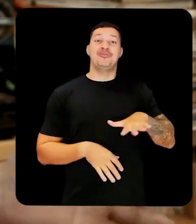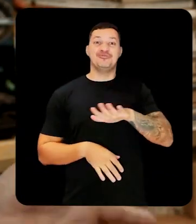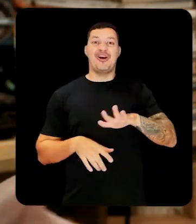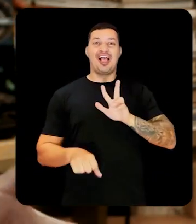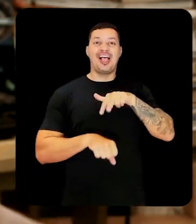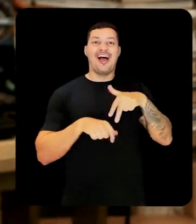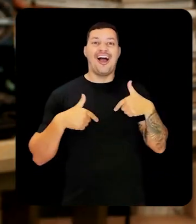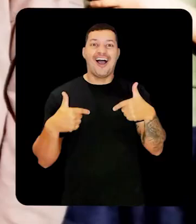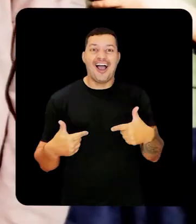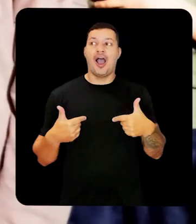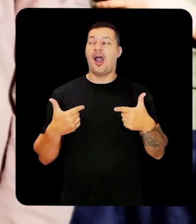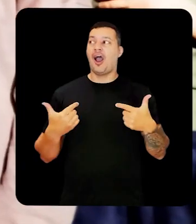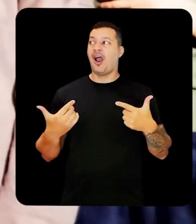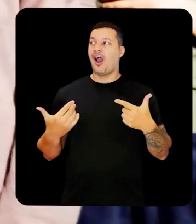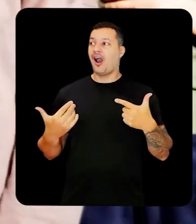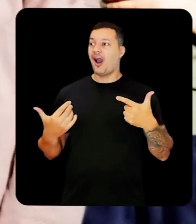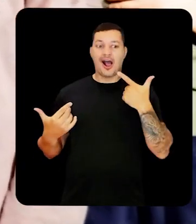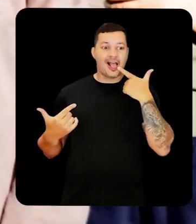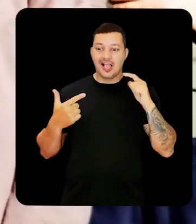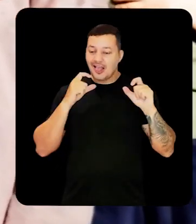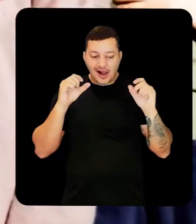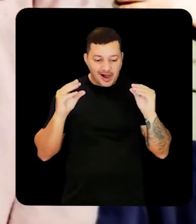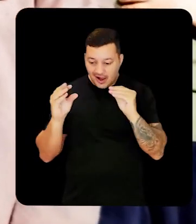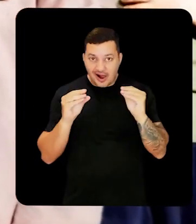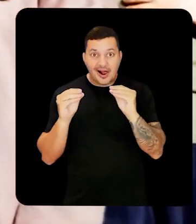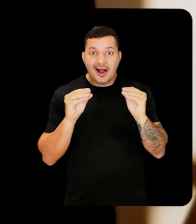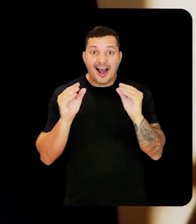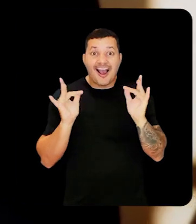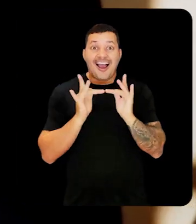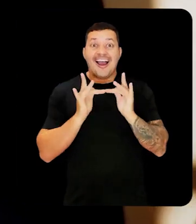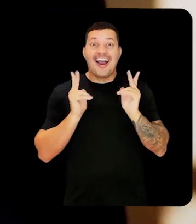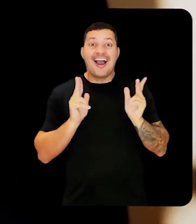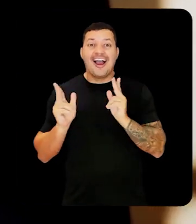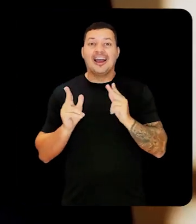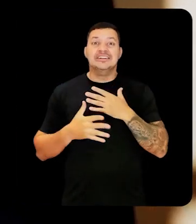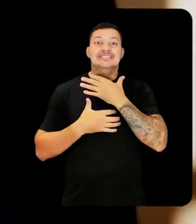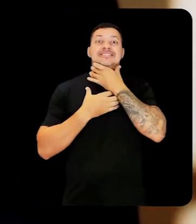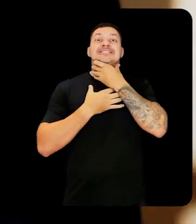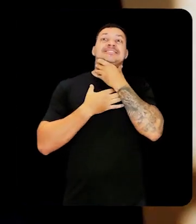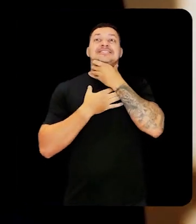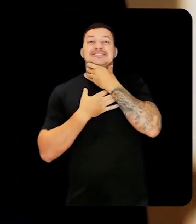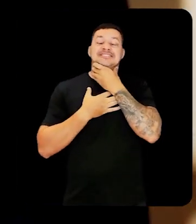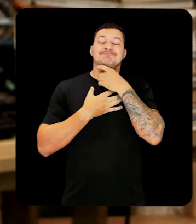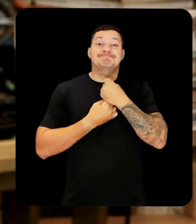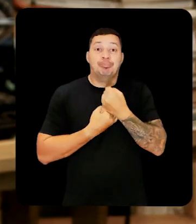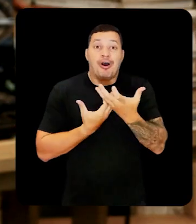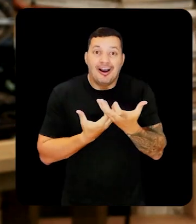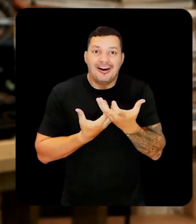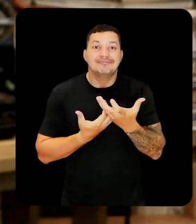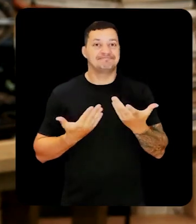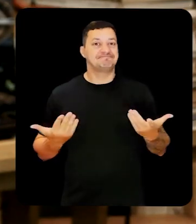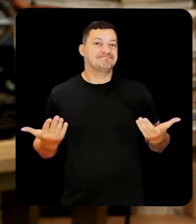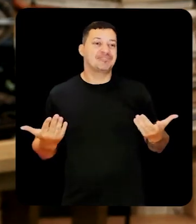meu espaço. Tem gente aqui falando a língua que eu falo e que eu não vou precisar mais morrer sufocado. E nunca